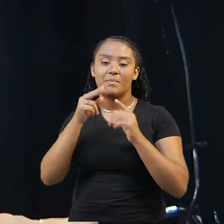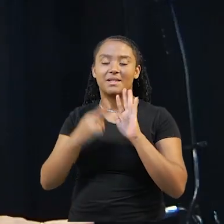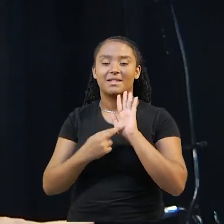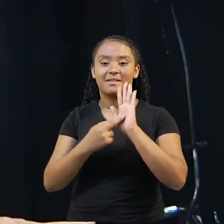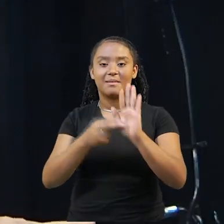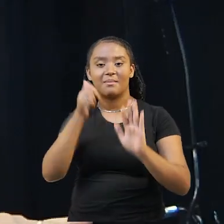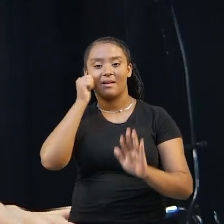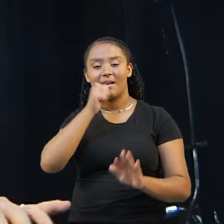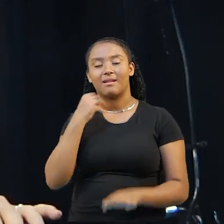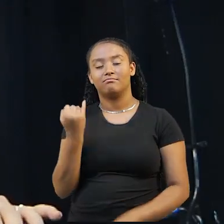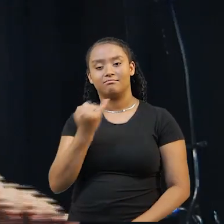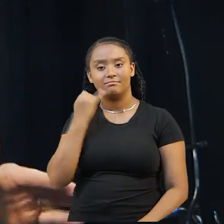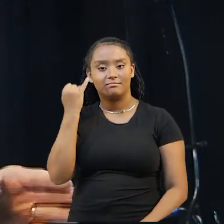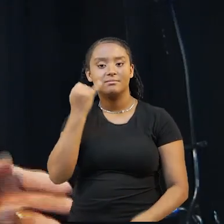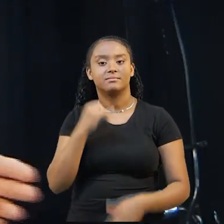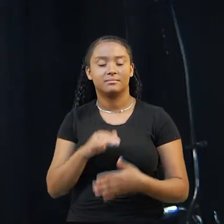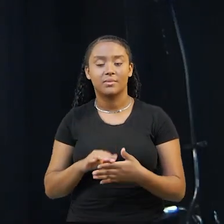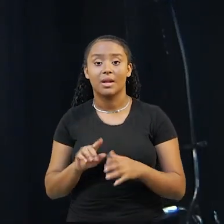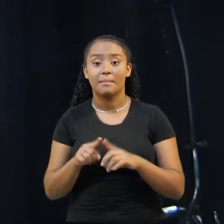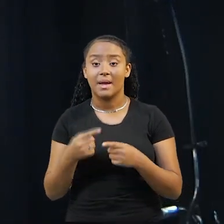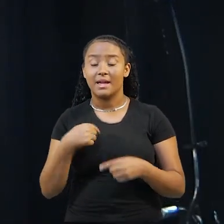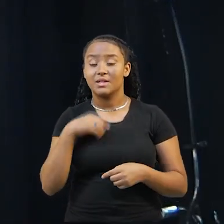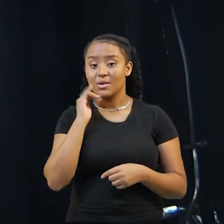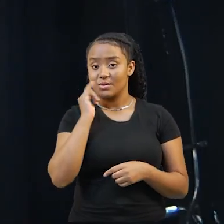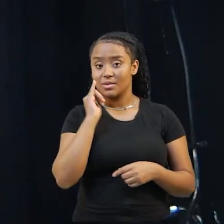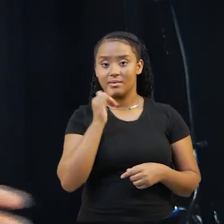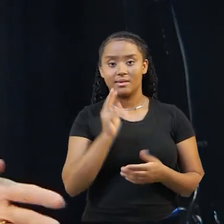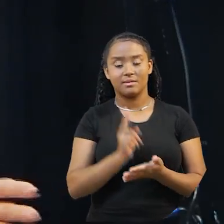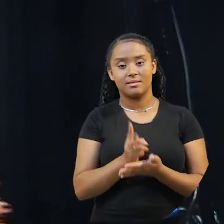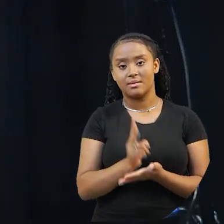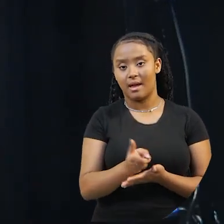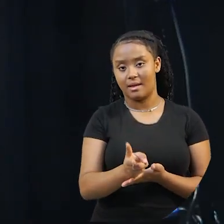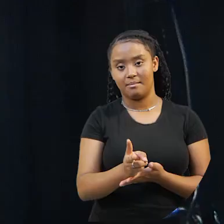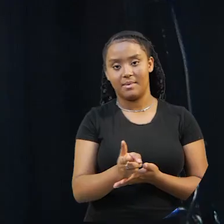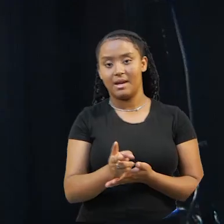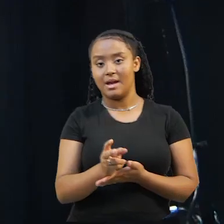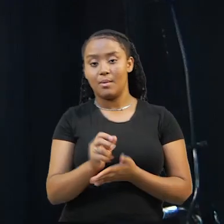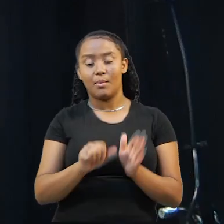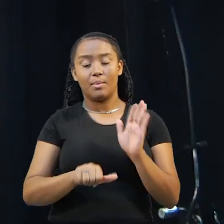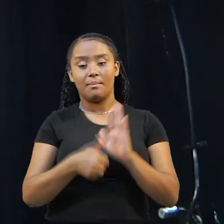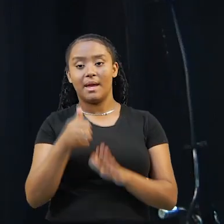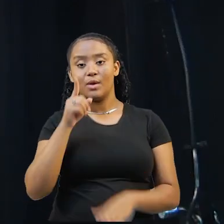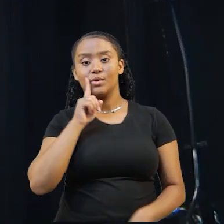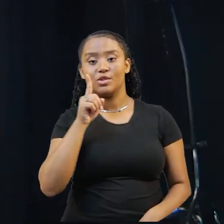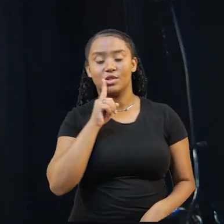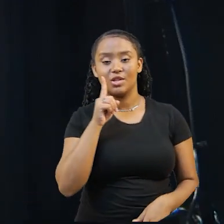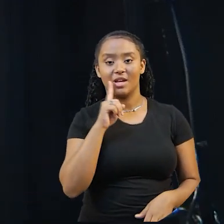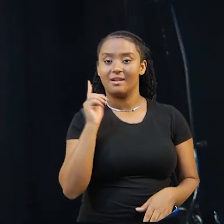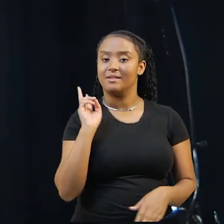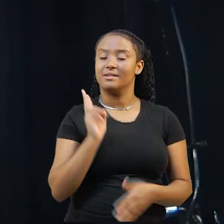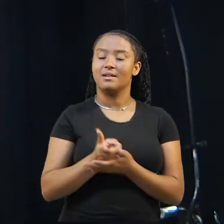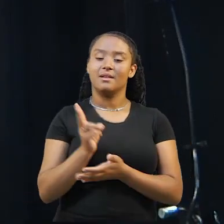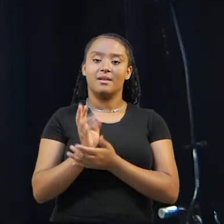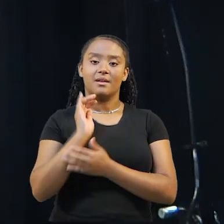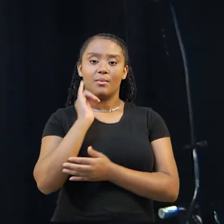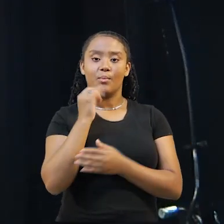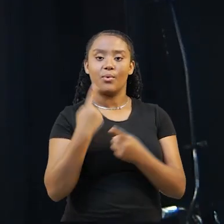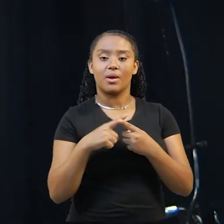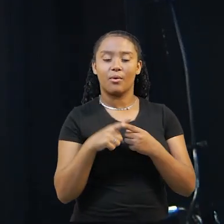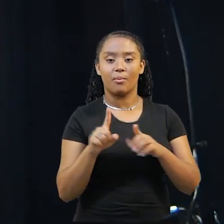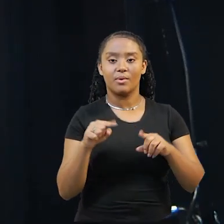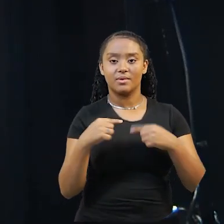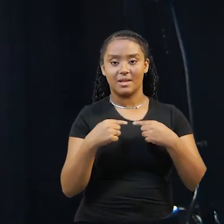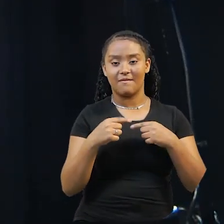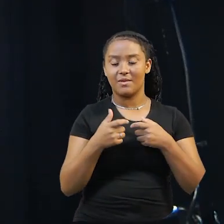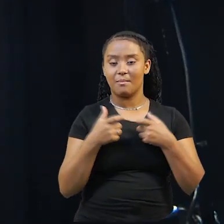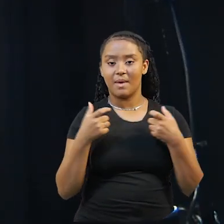muito importante, né? Mas eu digo isso desde o dia da posse, assim. O meu desafio maior e o meu compromisso